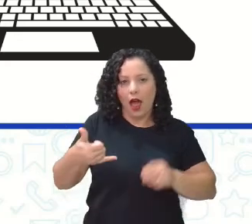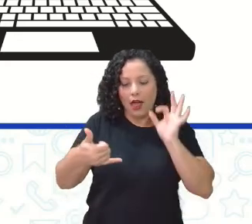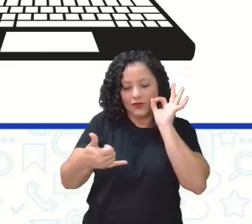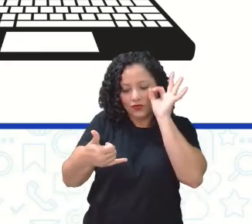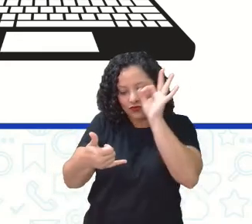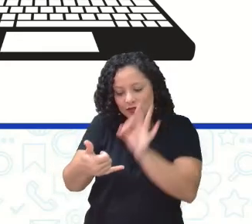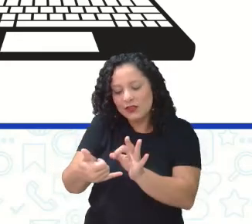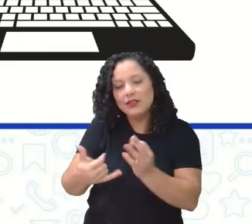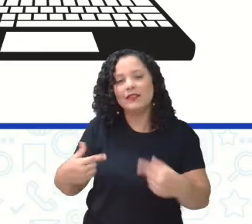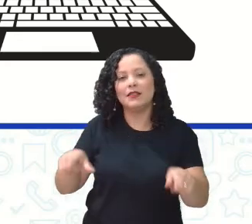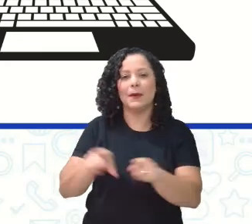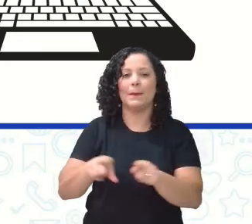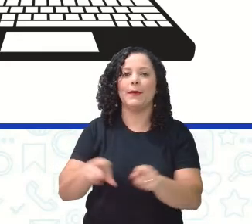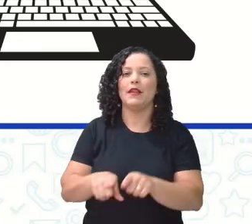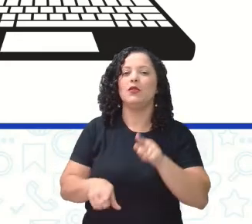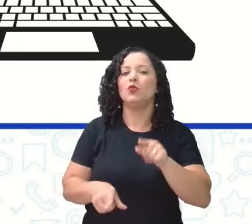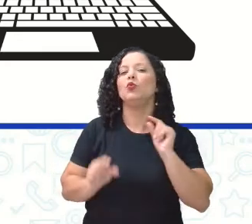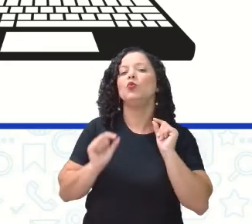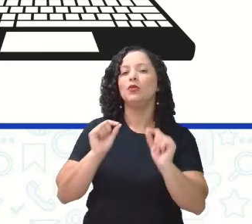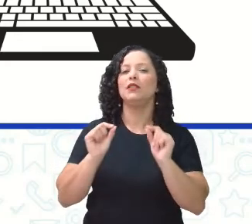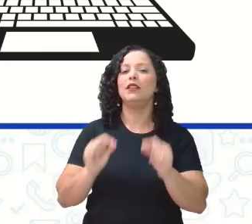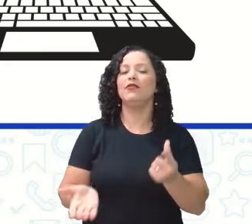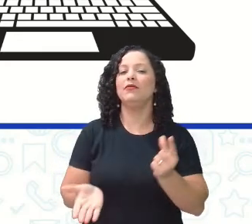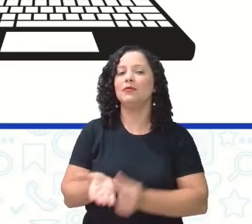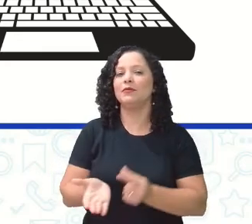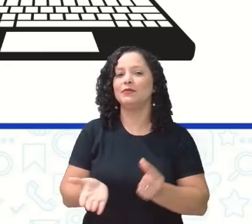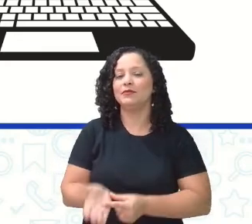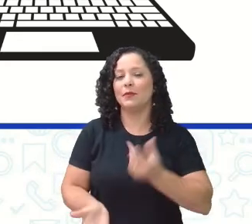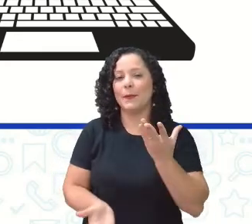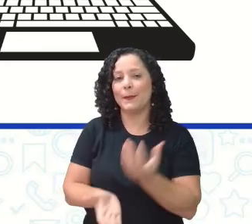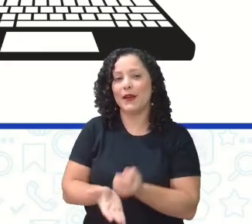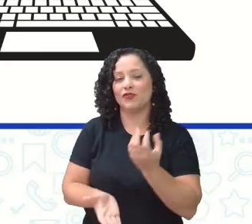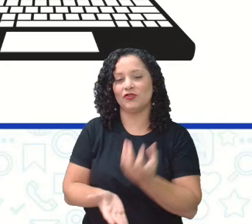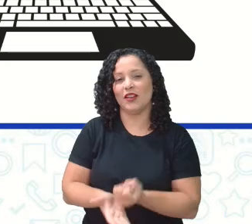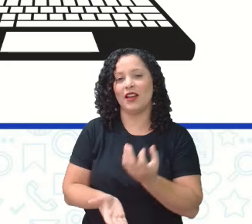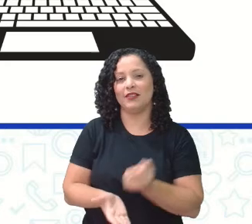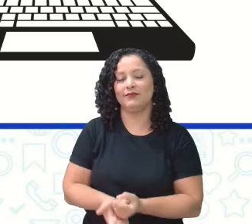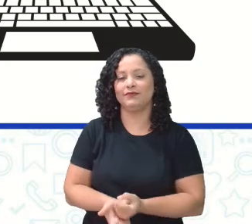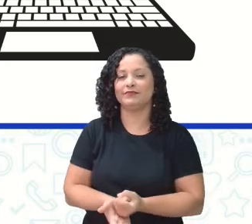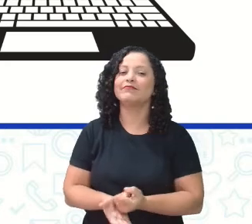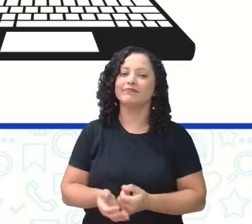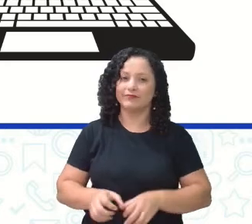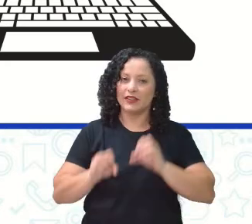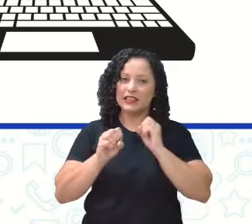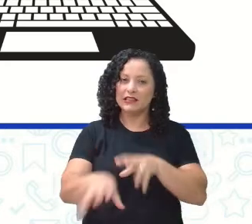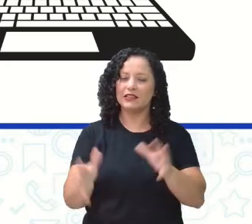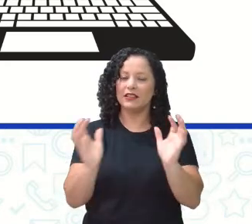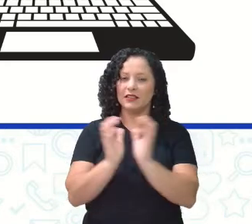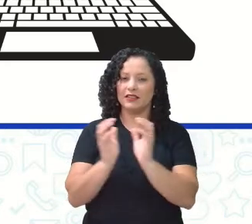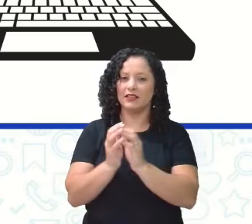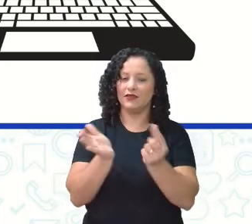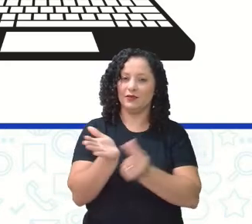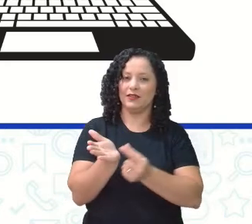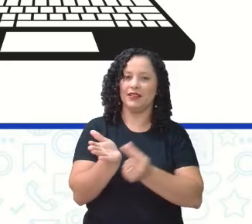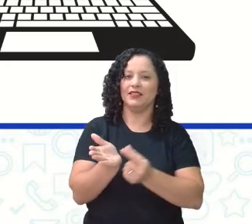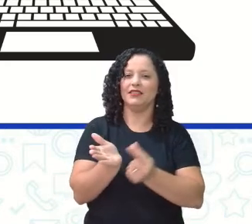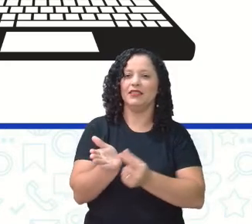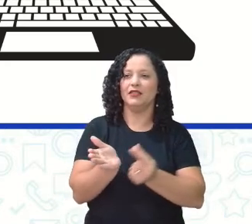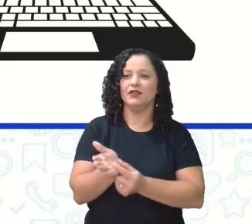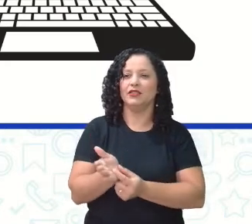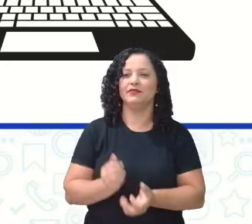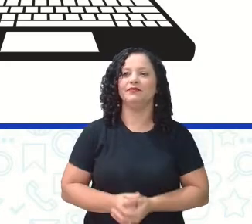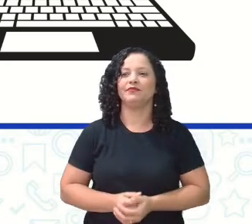você vai baixar o quê? O Educa Recife. Ou seja,